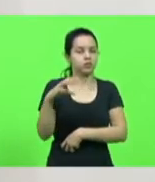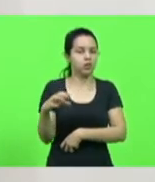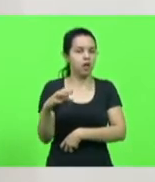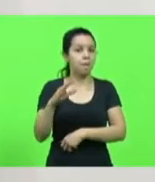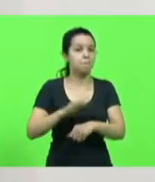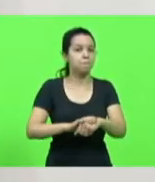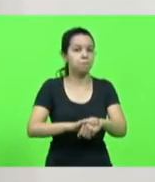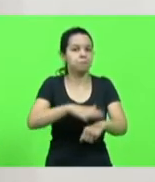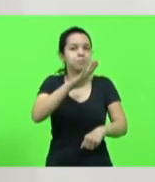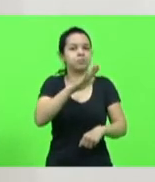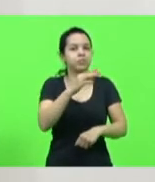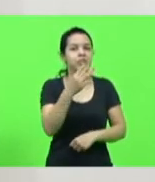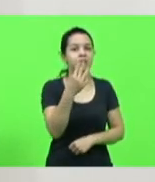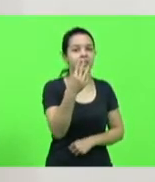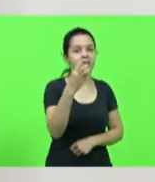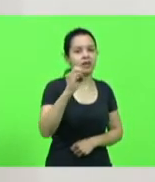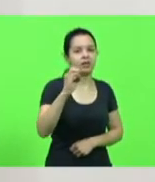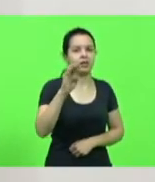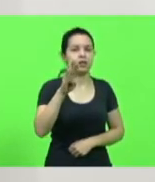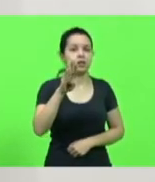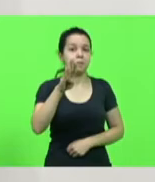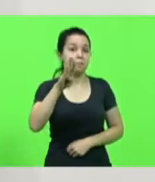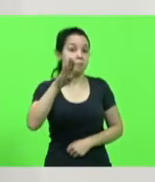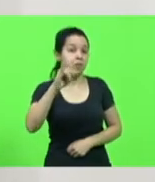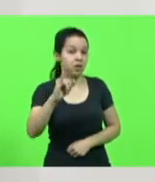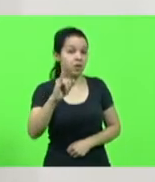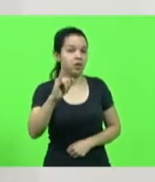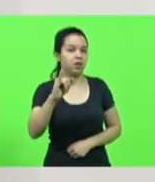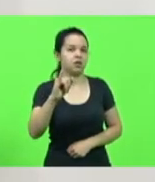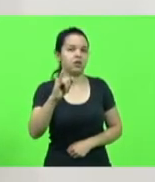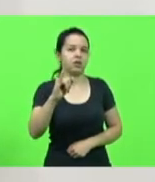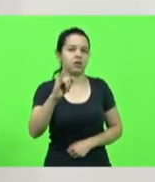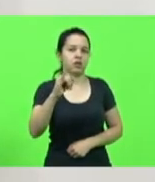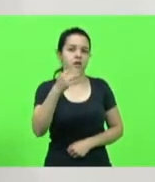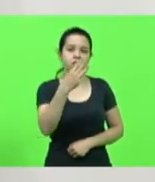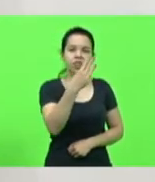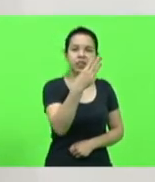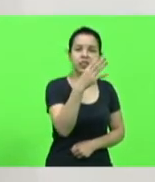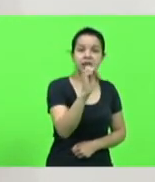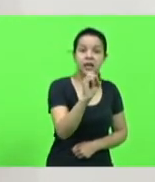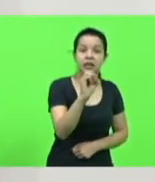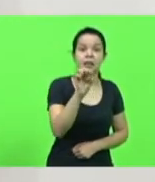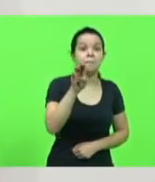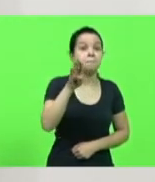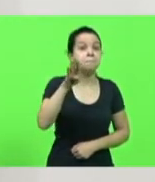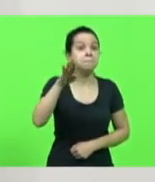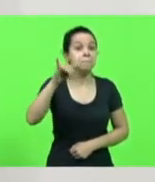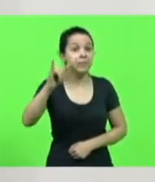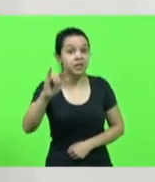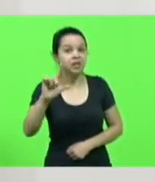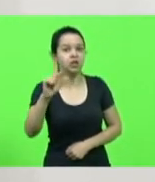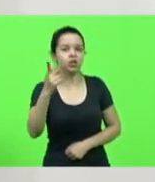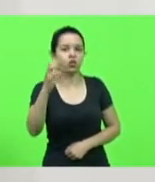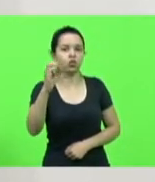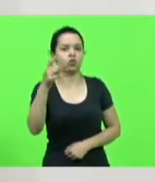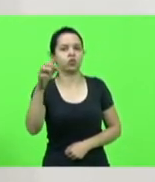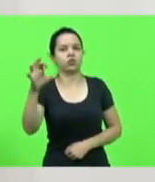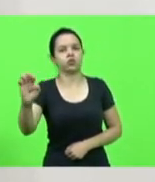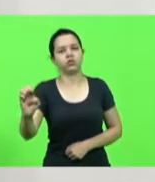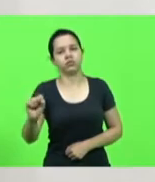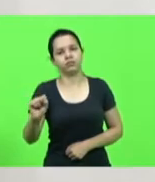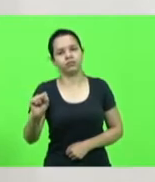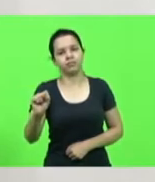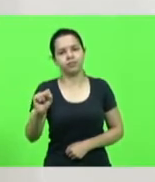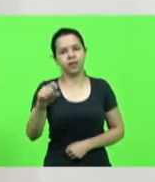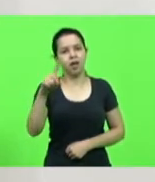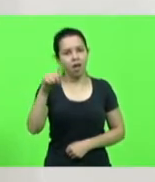30 bilhões. 30 bilhões. Esse é o estado